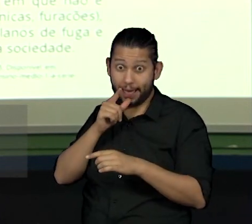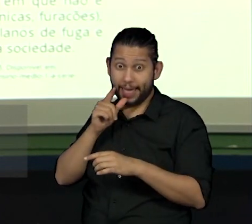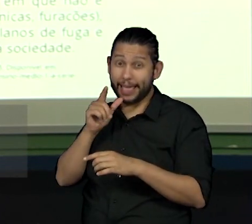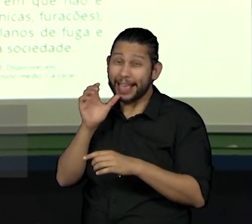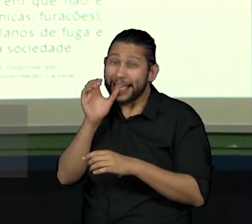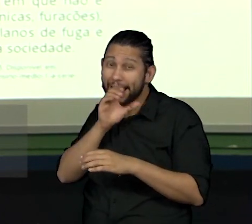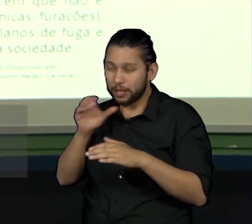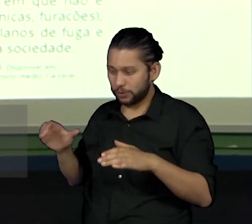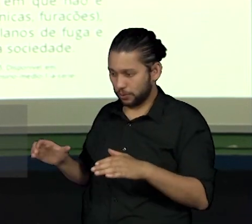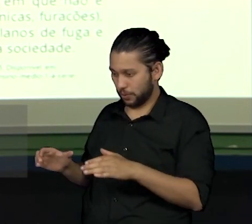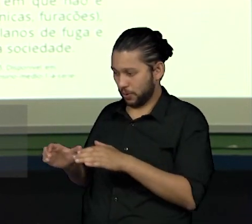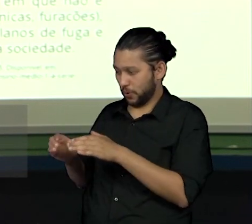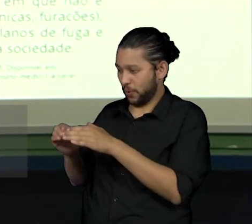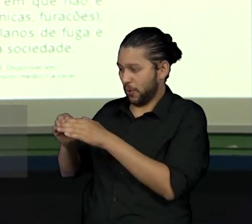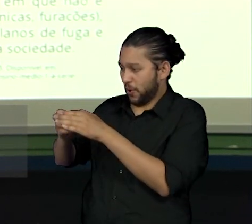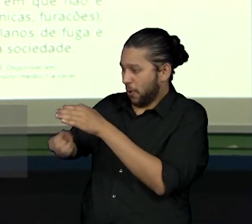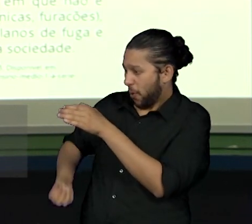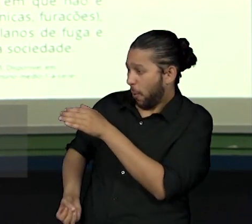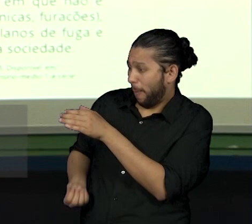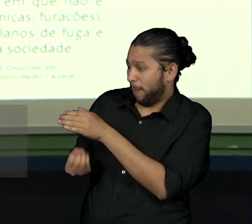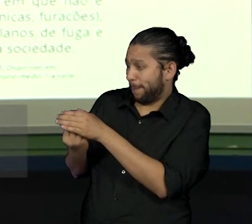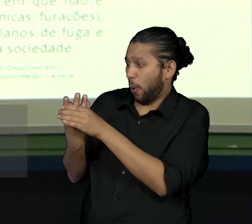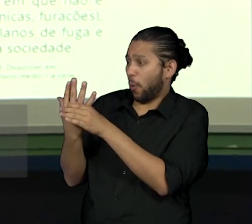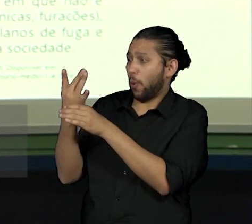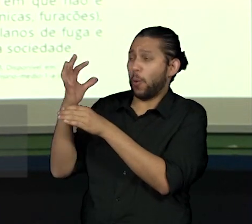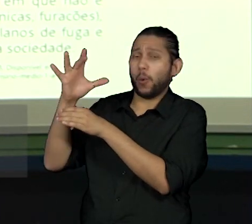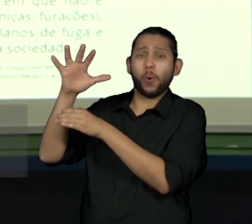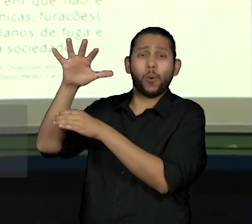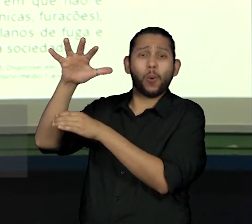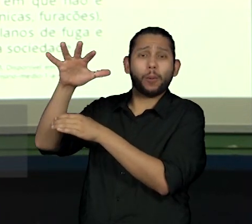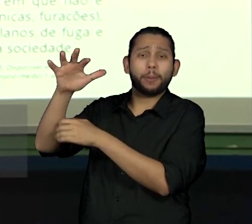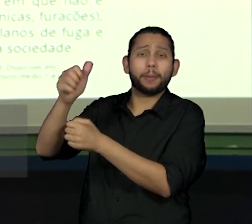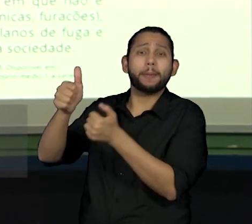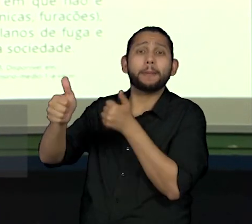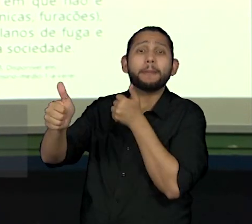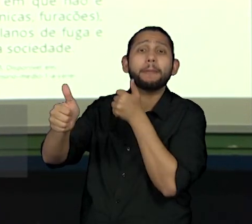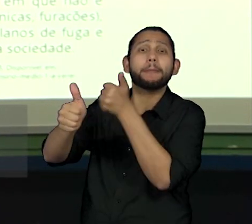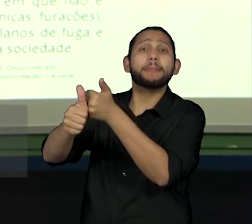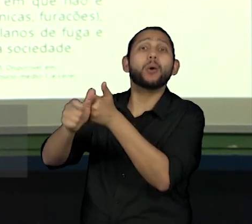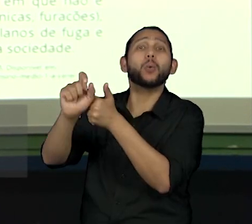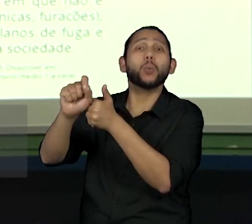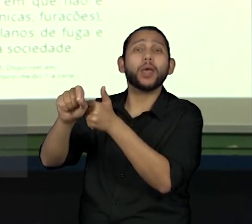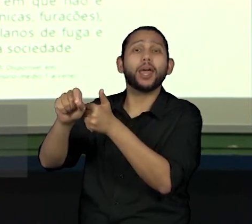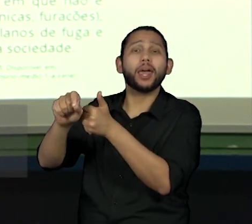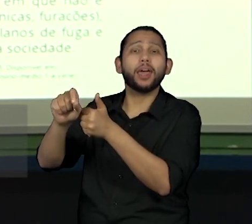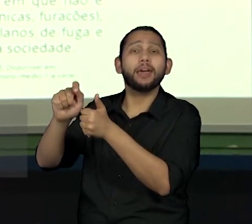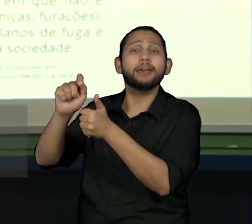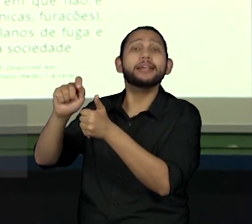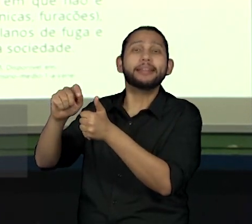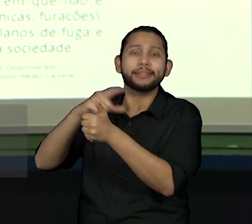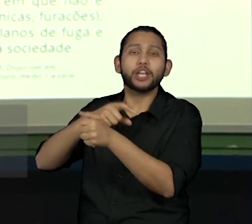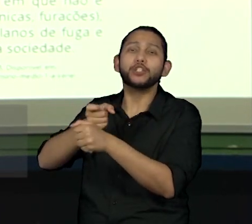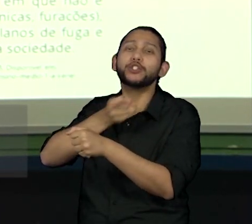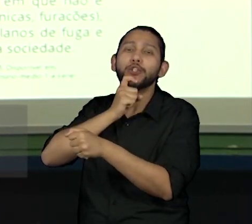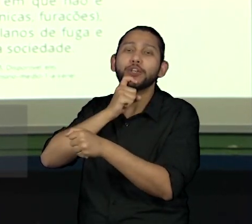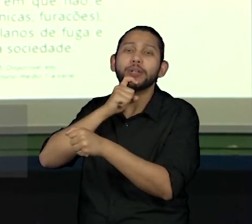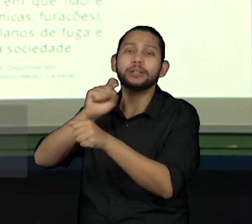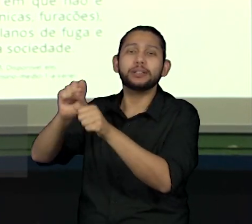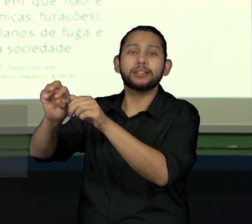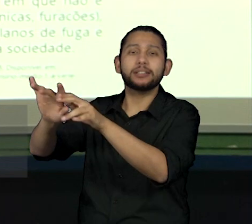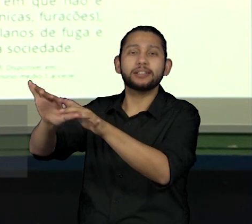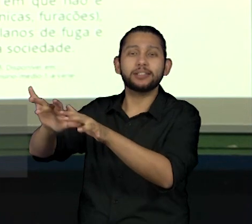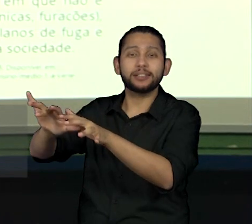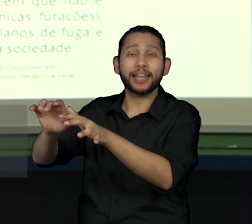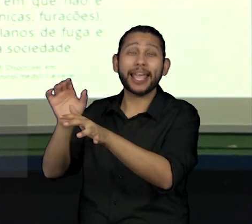neve virou água, desceu com toda a lama que tinha na encosta do vulcão e essa lama soterrou a